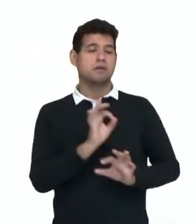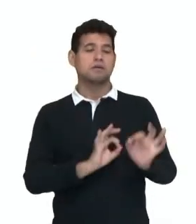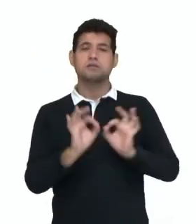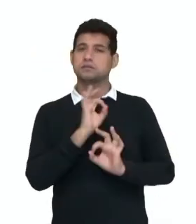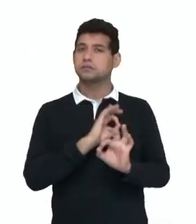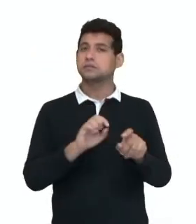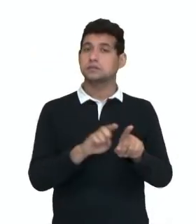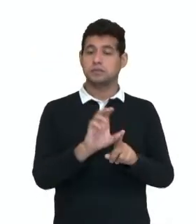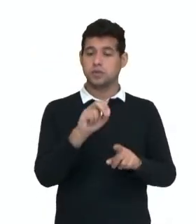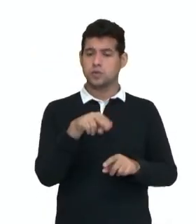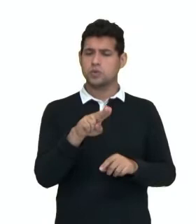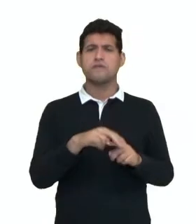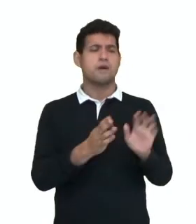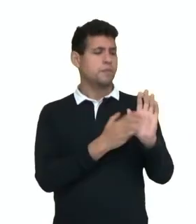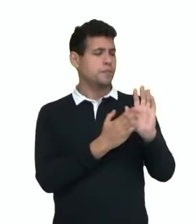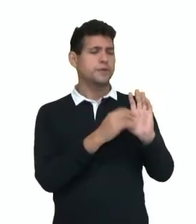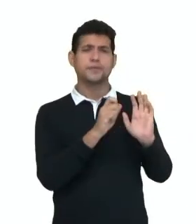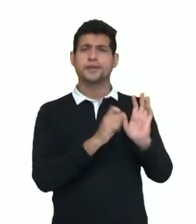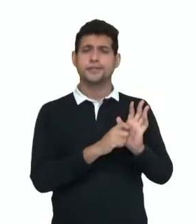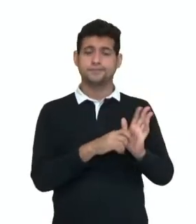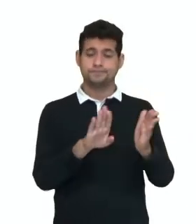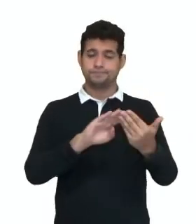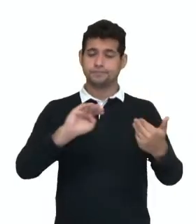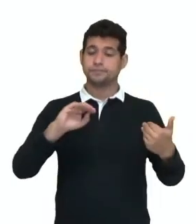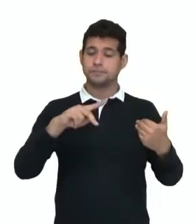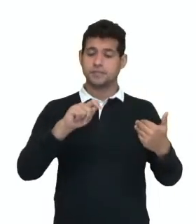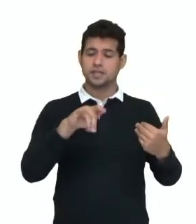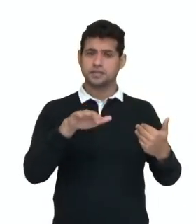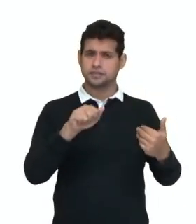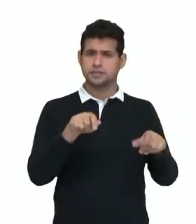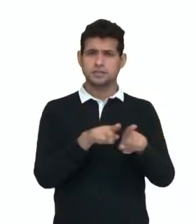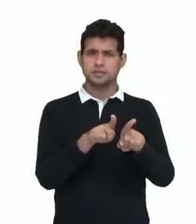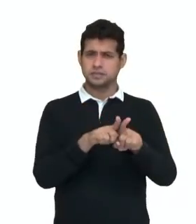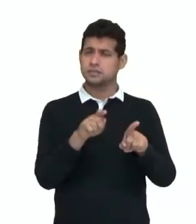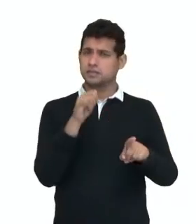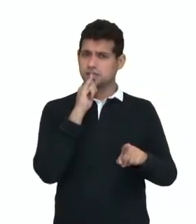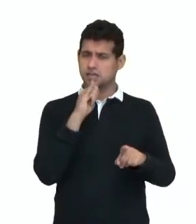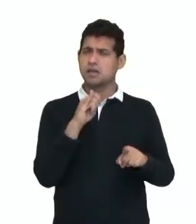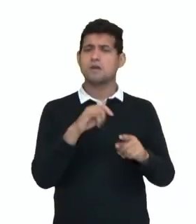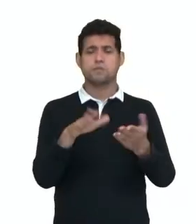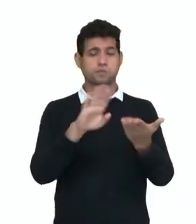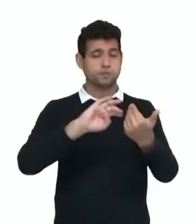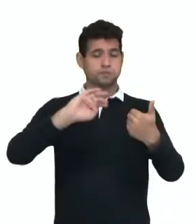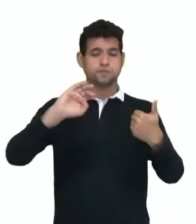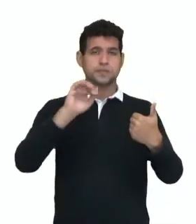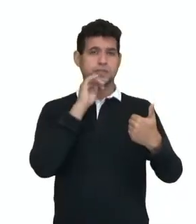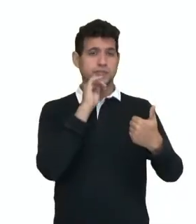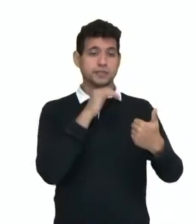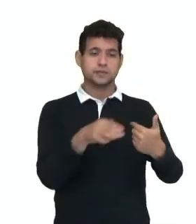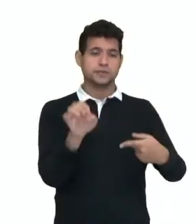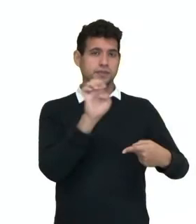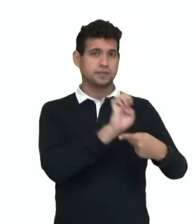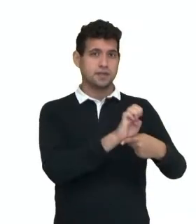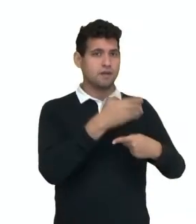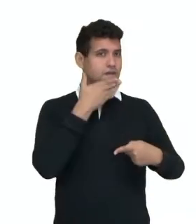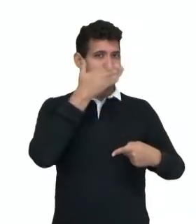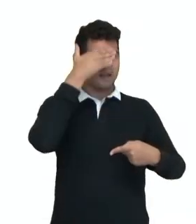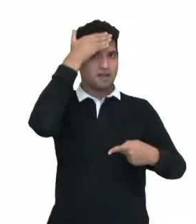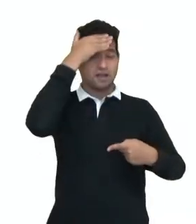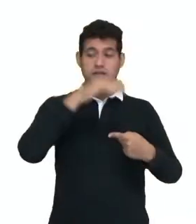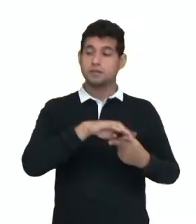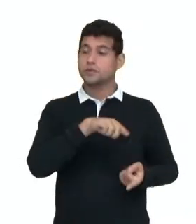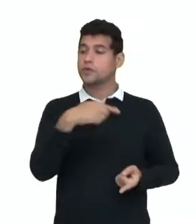das Nações Unidas faz uma proposta de divisão da Palestina, do território da Palestina, entre um Estado árabe e um